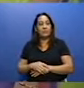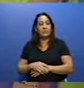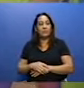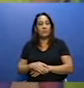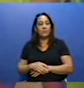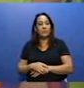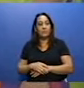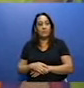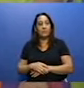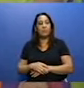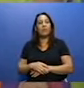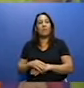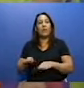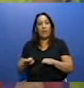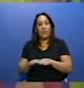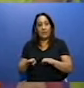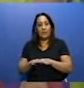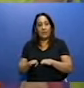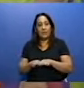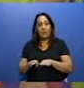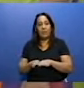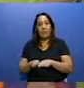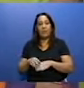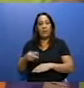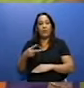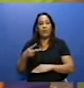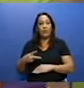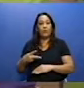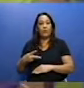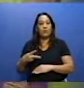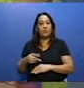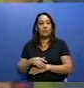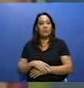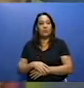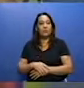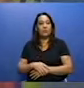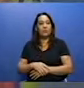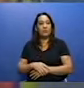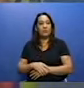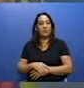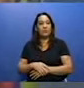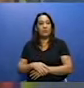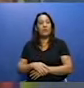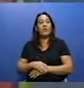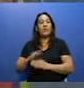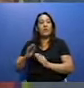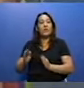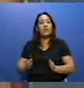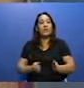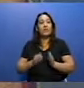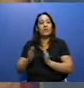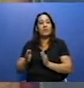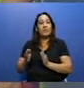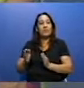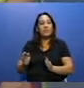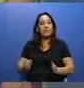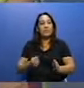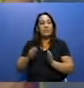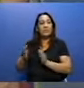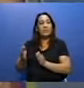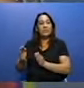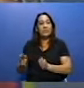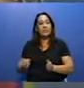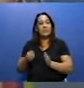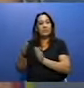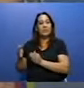6, também aumentou 2. Descobri, esta sequência aqui, ela não aumenta de um em